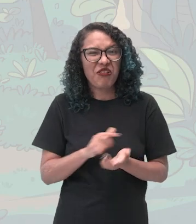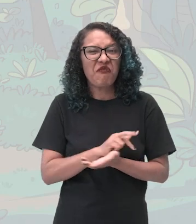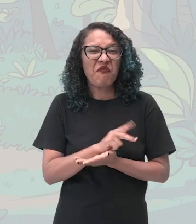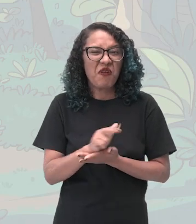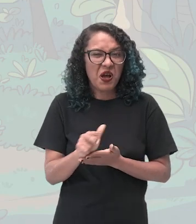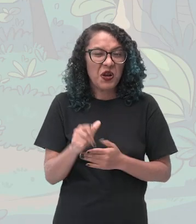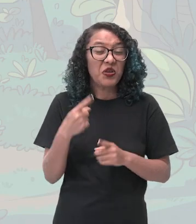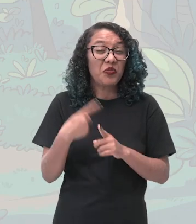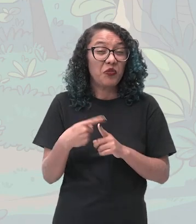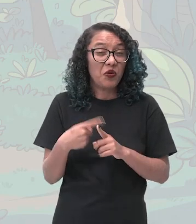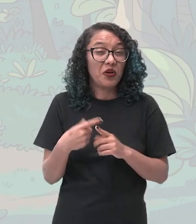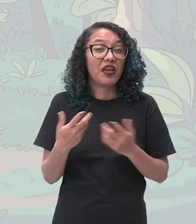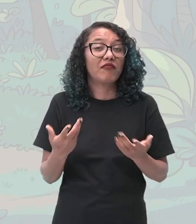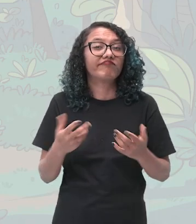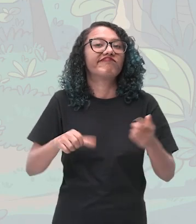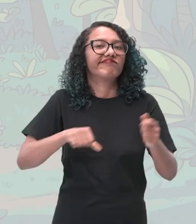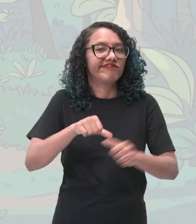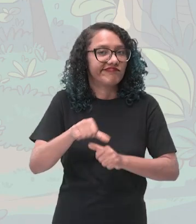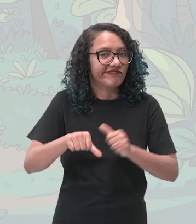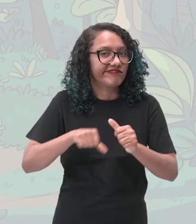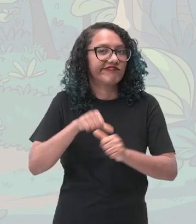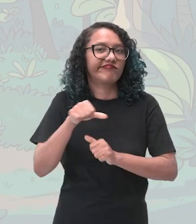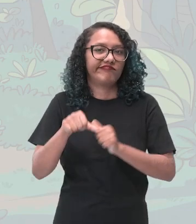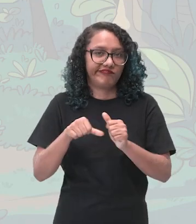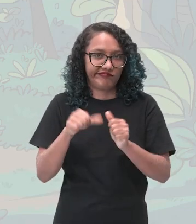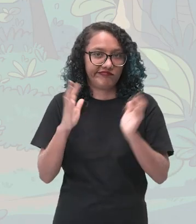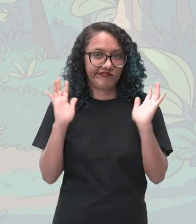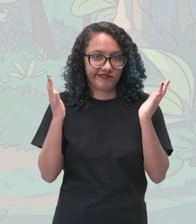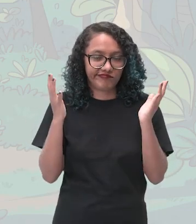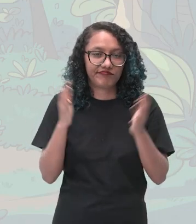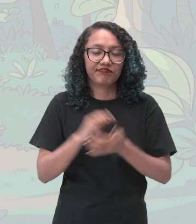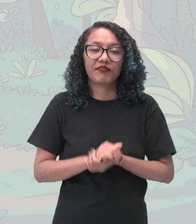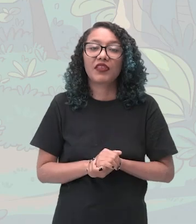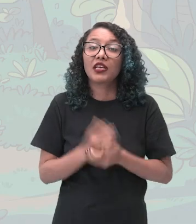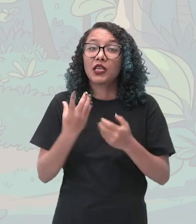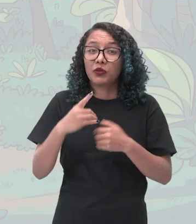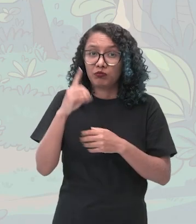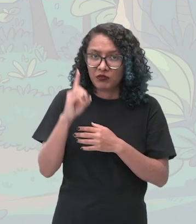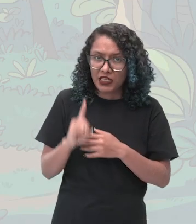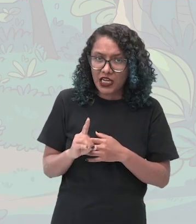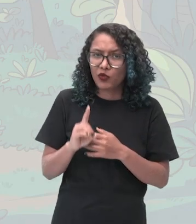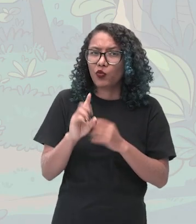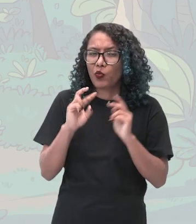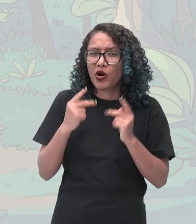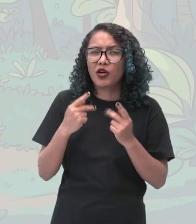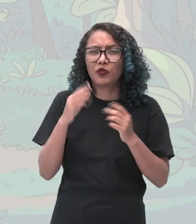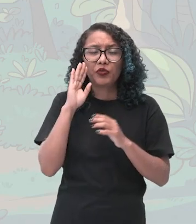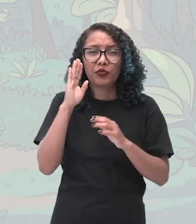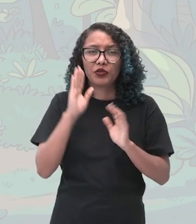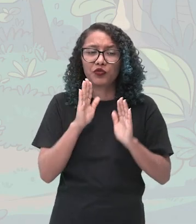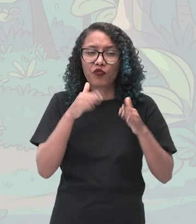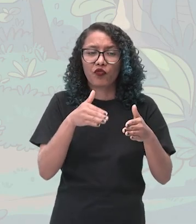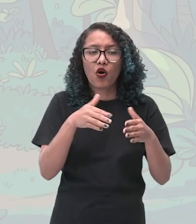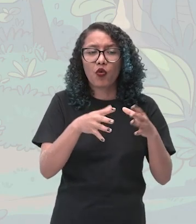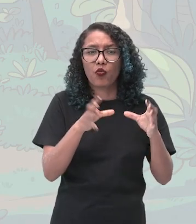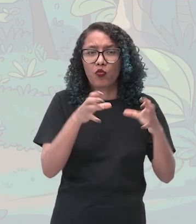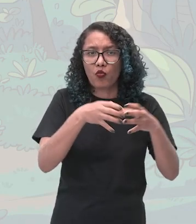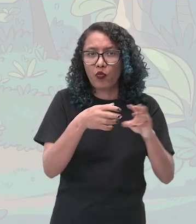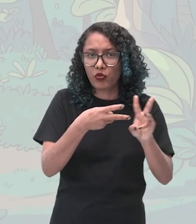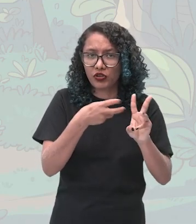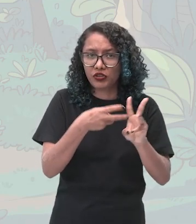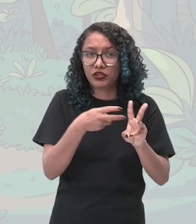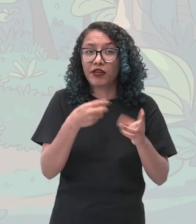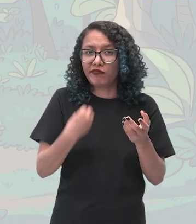dessas alterações. Os direitos humanos, especialmente dos povos indígenas que vivem aqui na Amazônia,